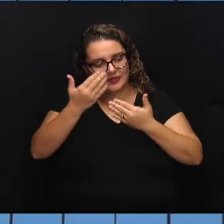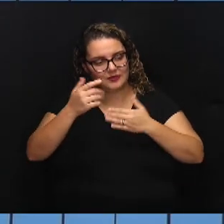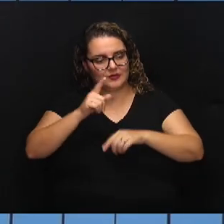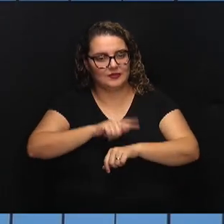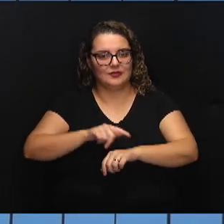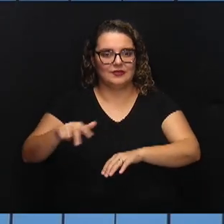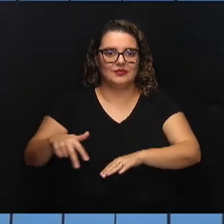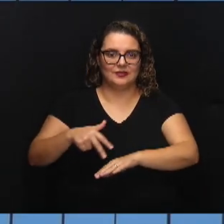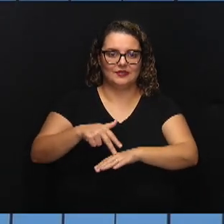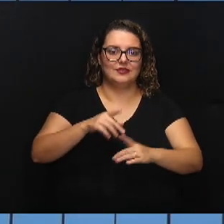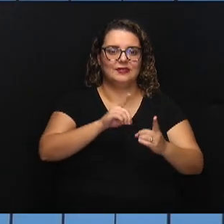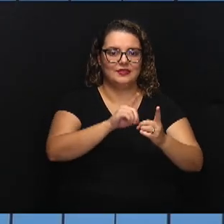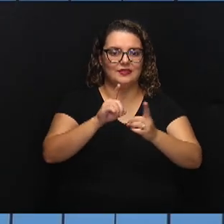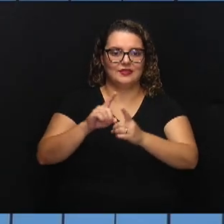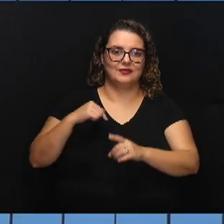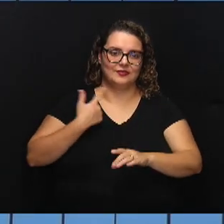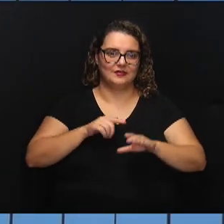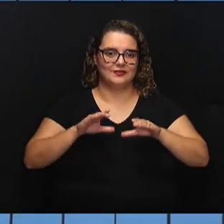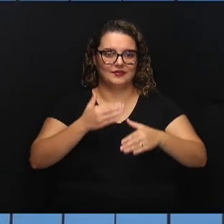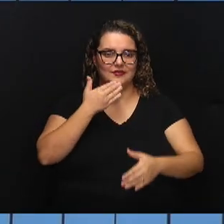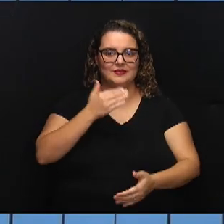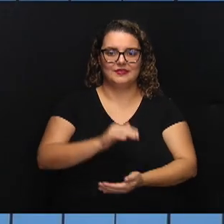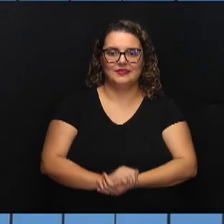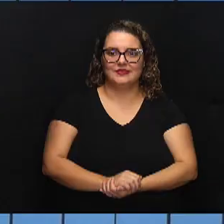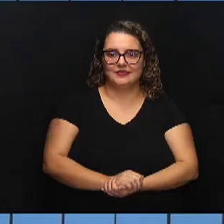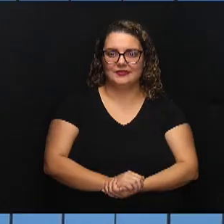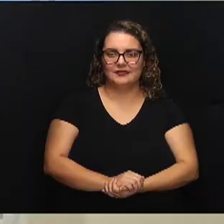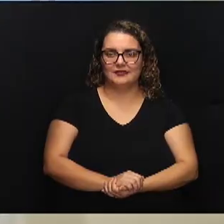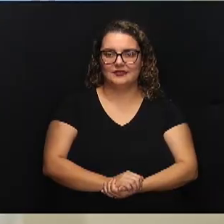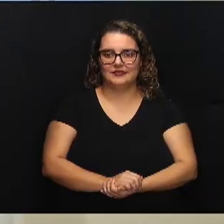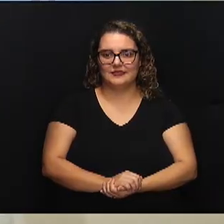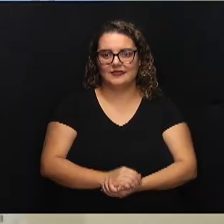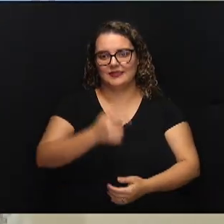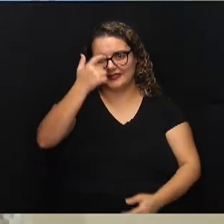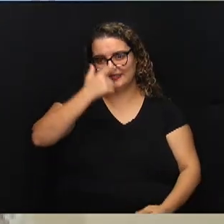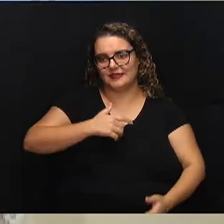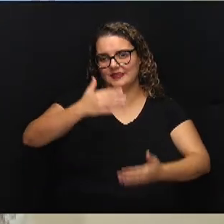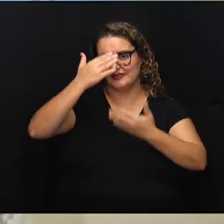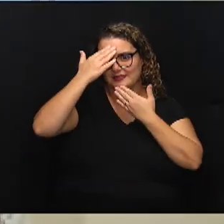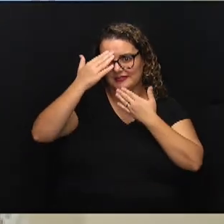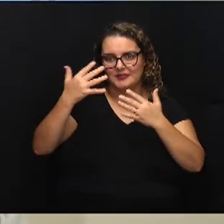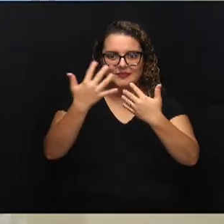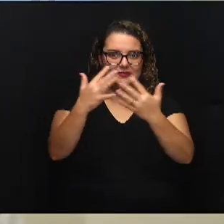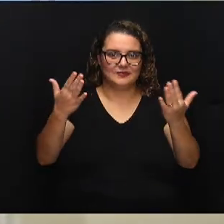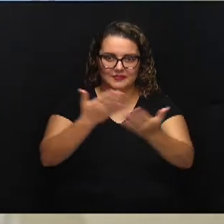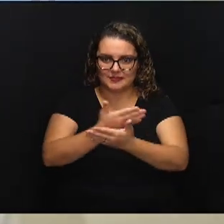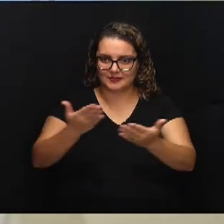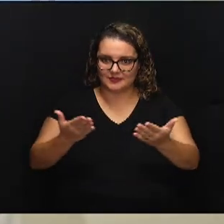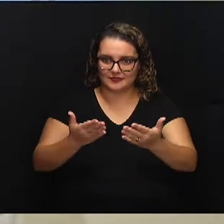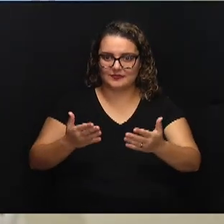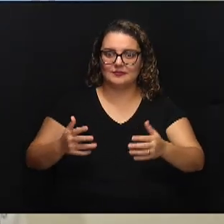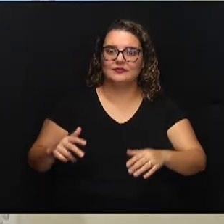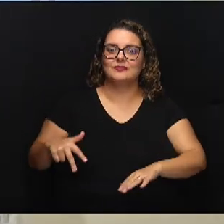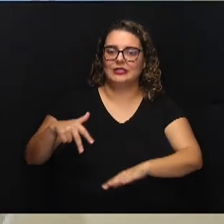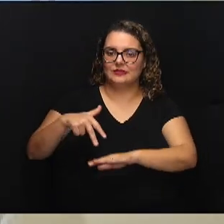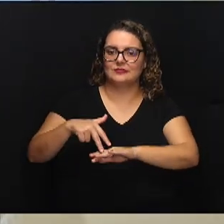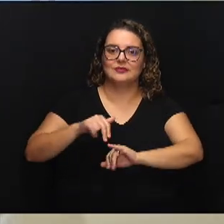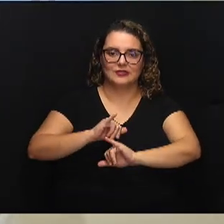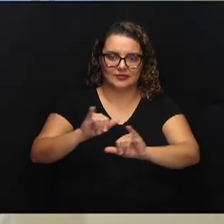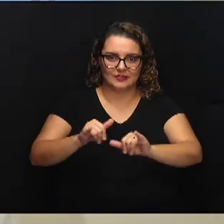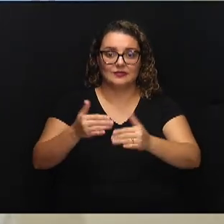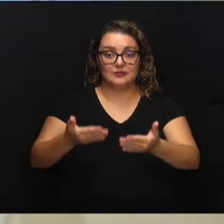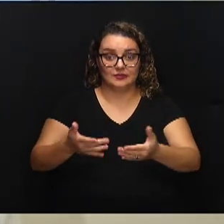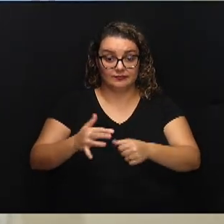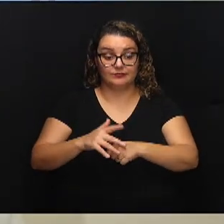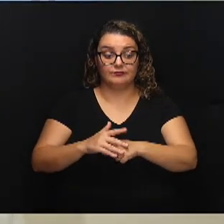disposição em atender aqui o nosso pedido. Eu que agradeço, parabéns a vocês por darem esse espaço para essa